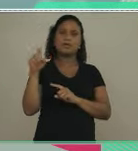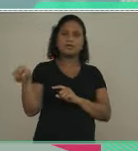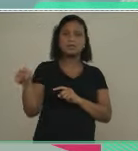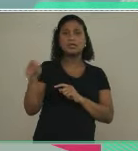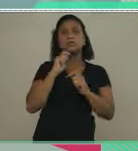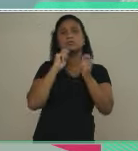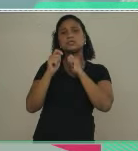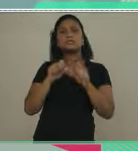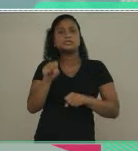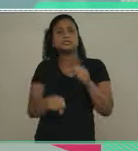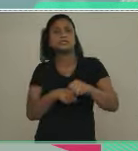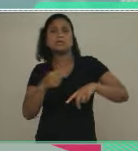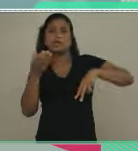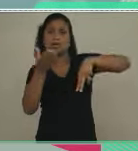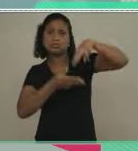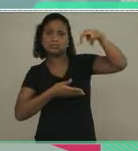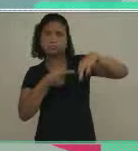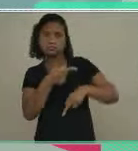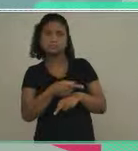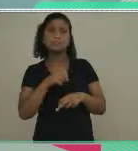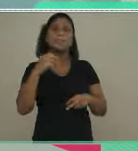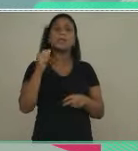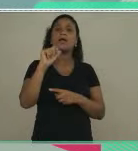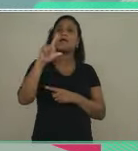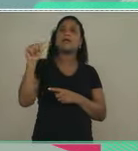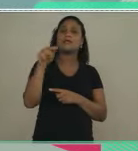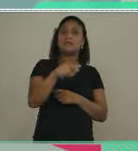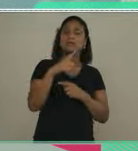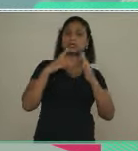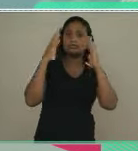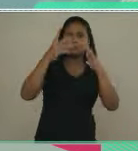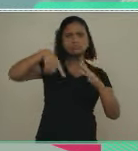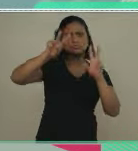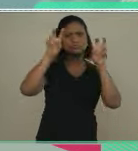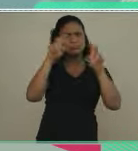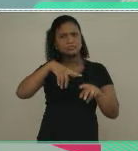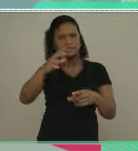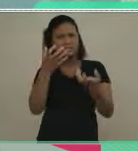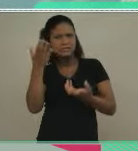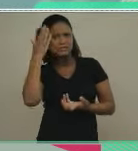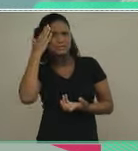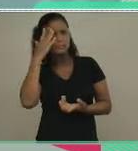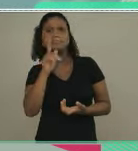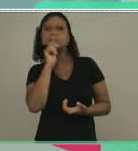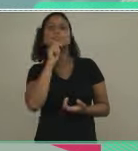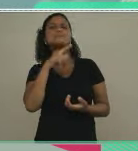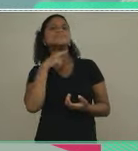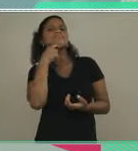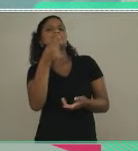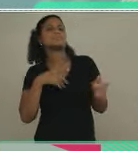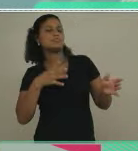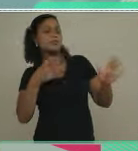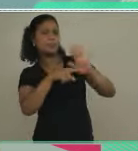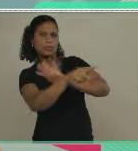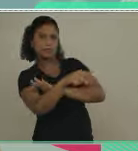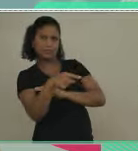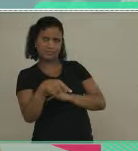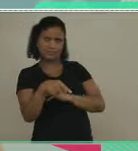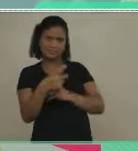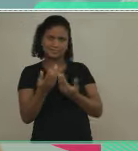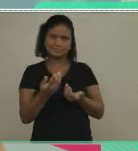entrevistar o ciclista amputado Alarico Moura, ou Alá, em mais uma edição do quadro Tudo o que você queria saber sobre